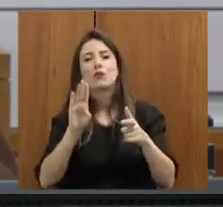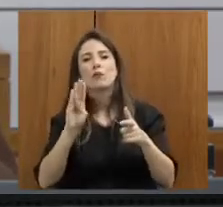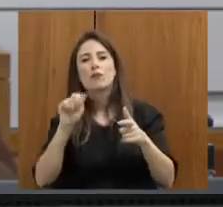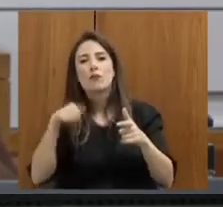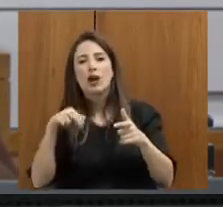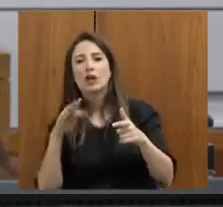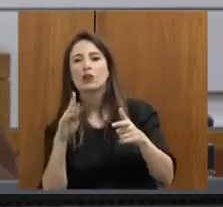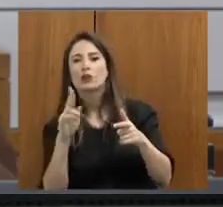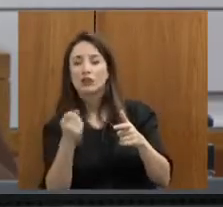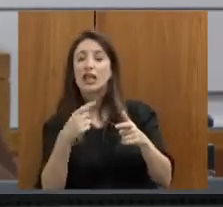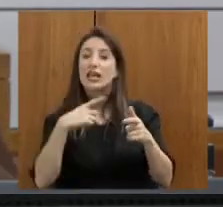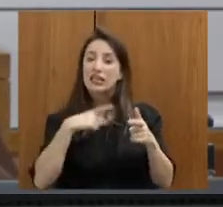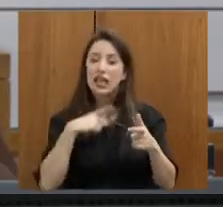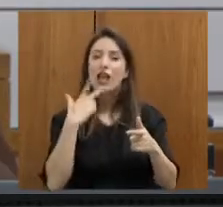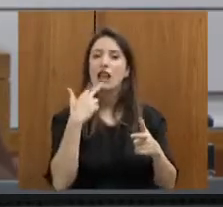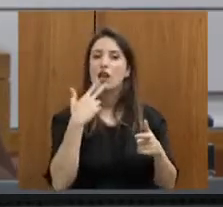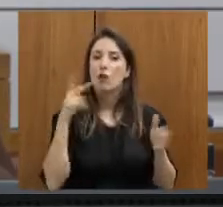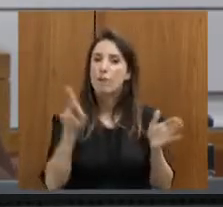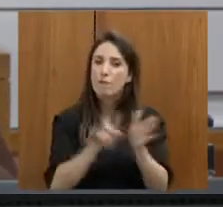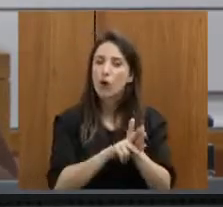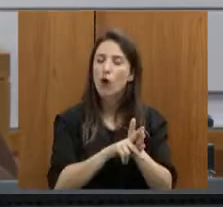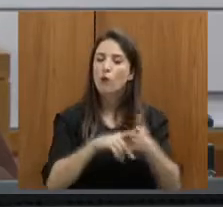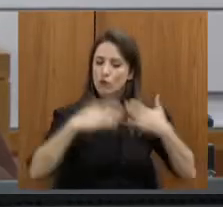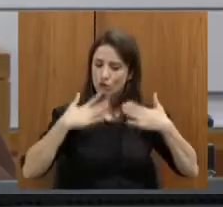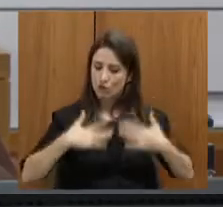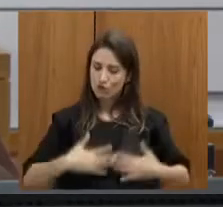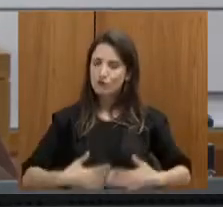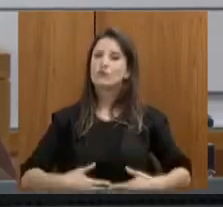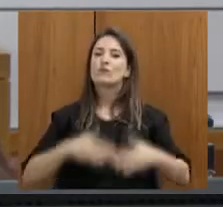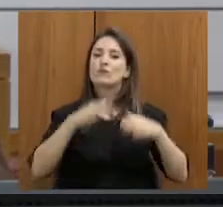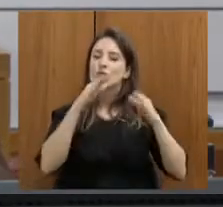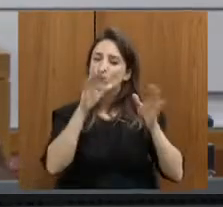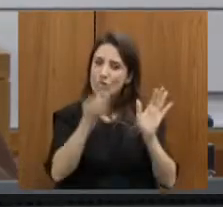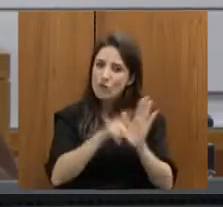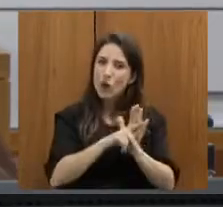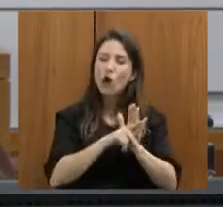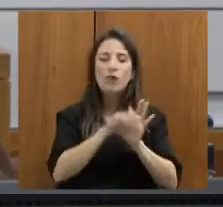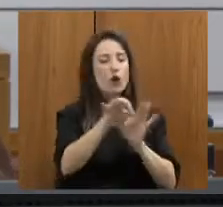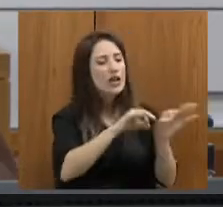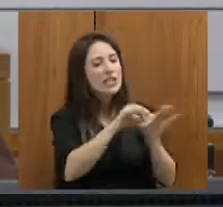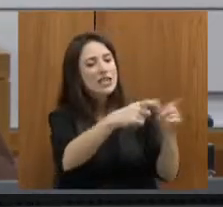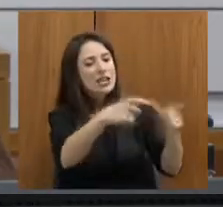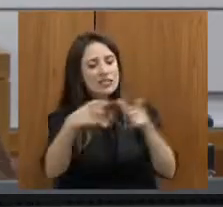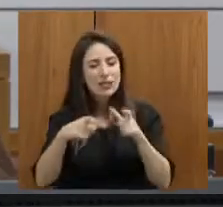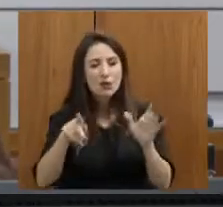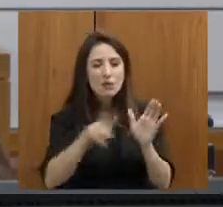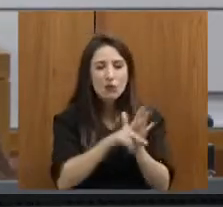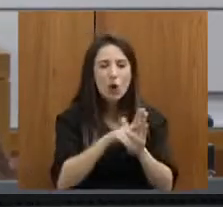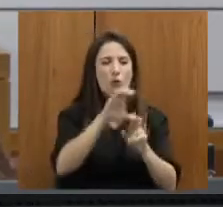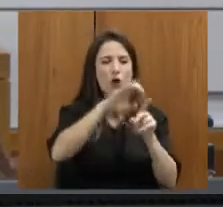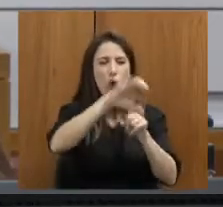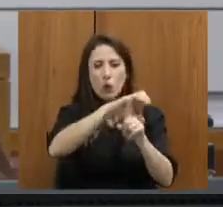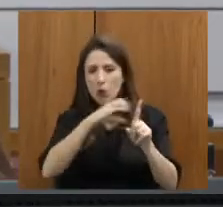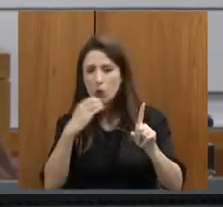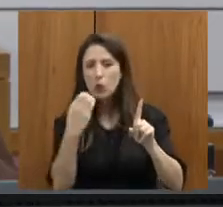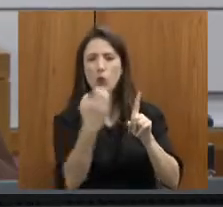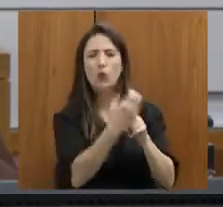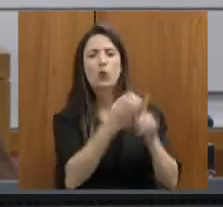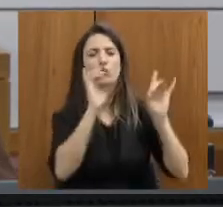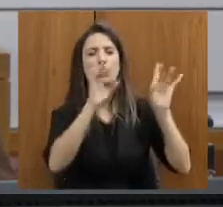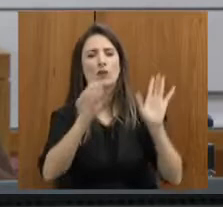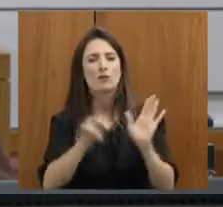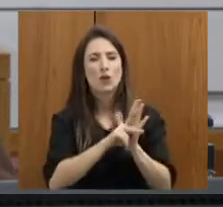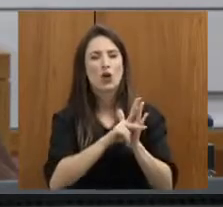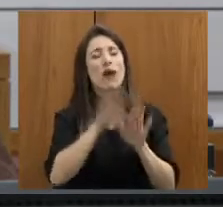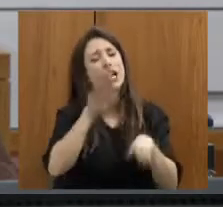própria vestimenta a própria organização territorial própria e culto sagrado próprio por mais que os custos se pareçam